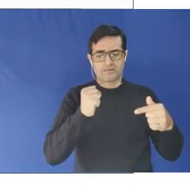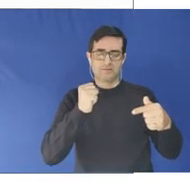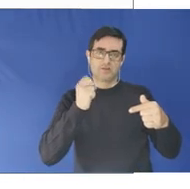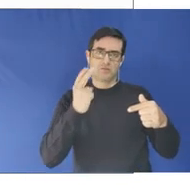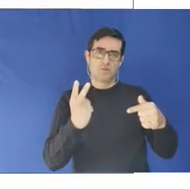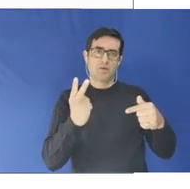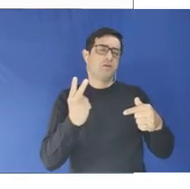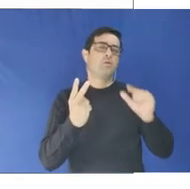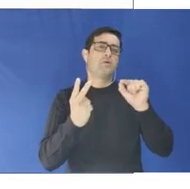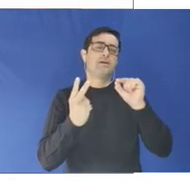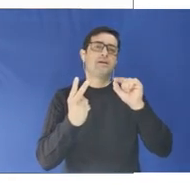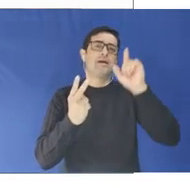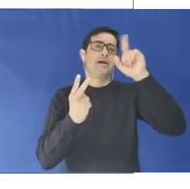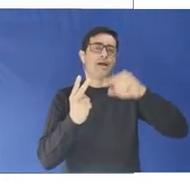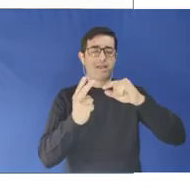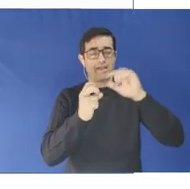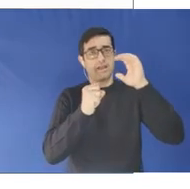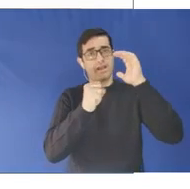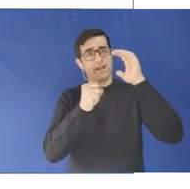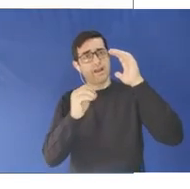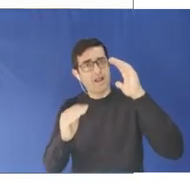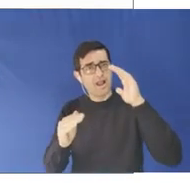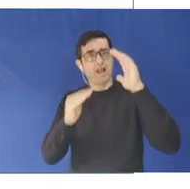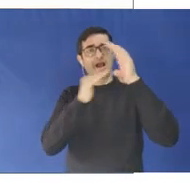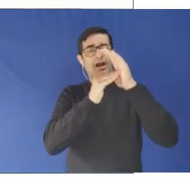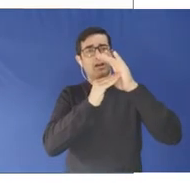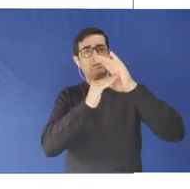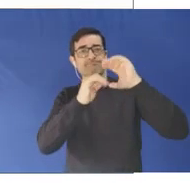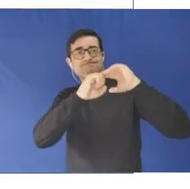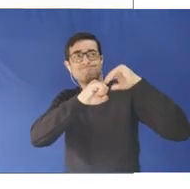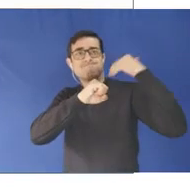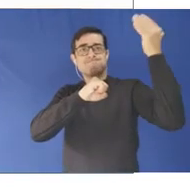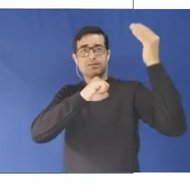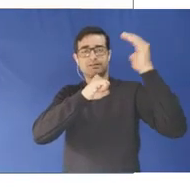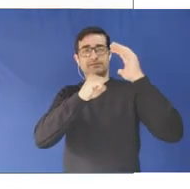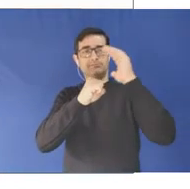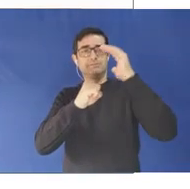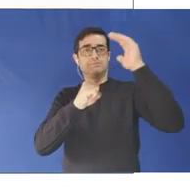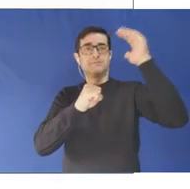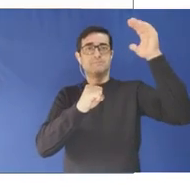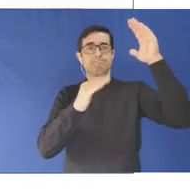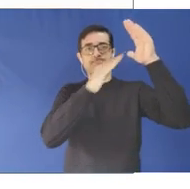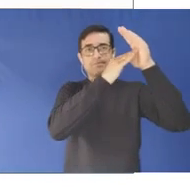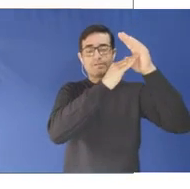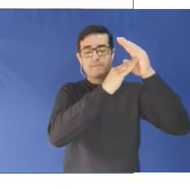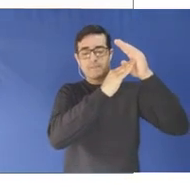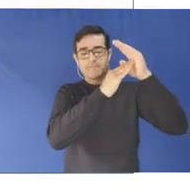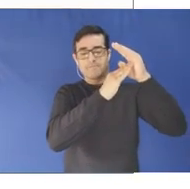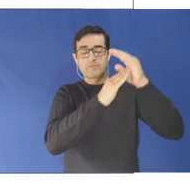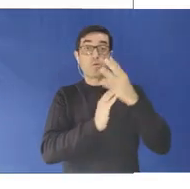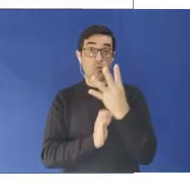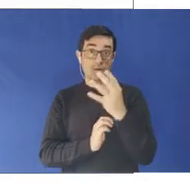no nível mais externo, né? A camada de valência, ou seja, que ele está mais externo. Então, eu não